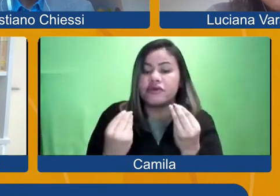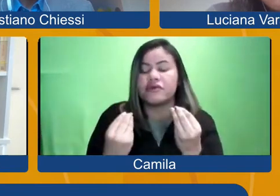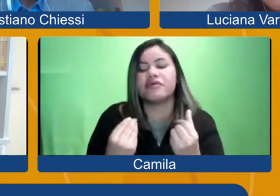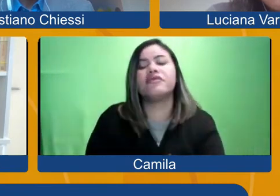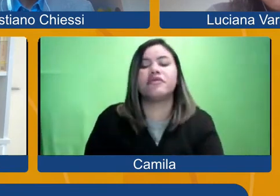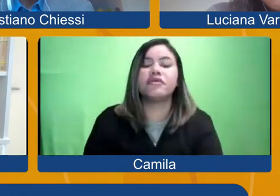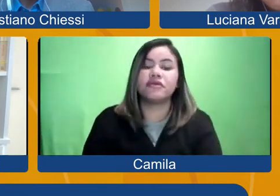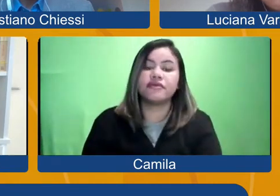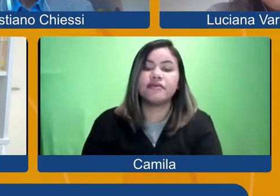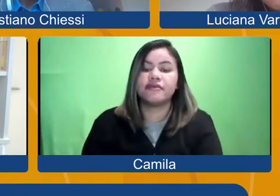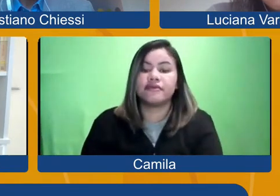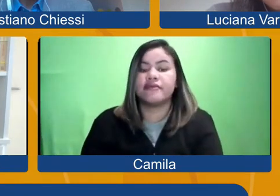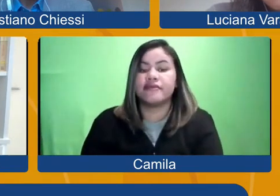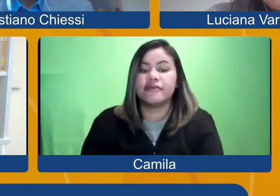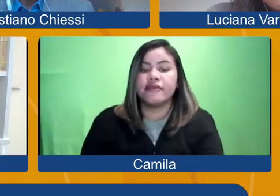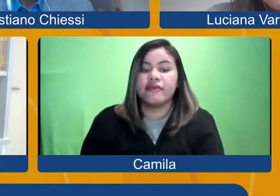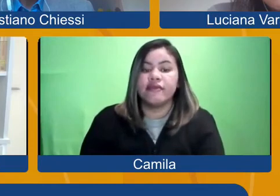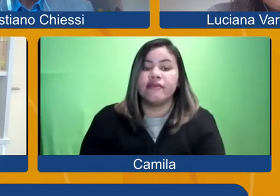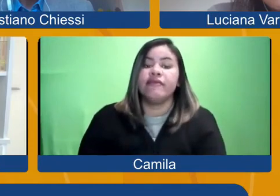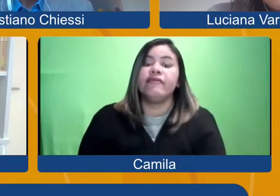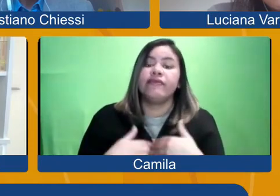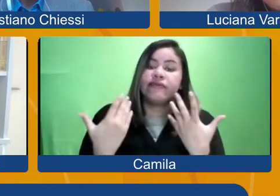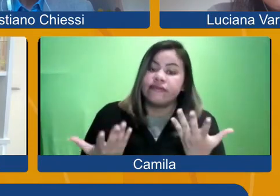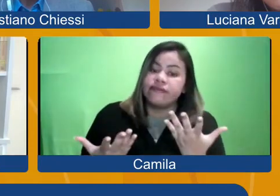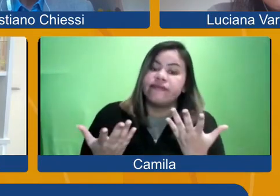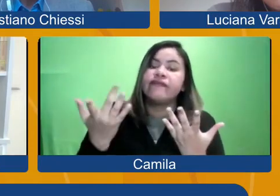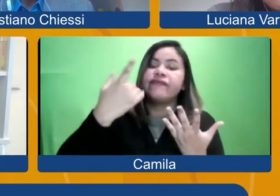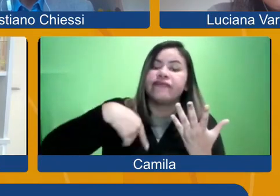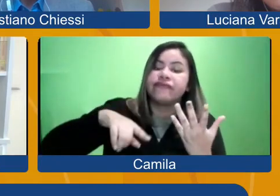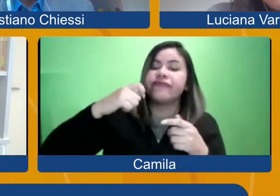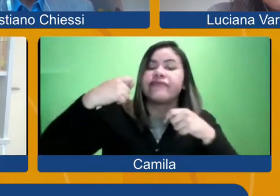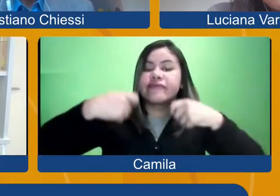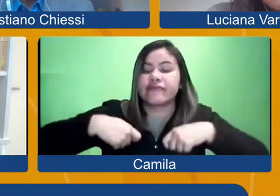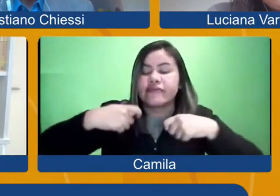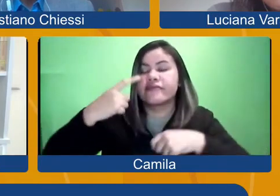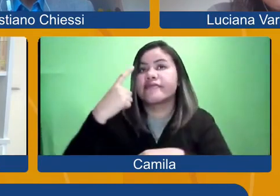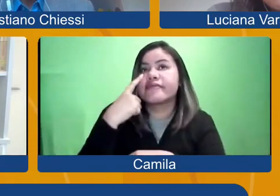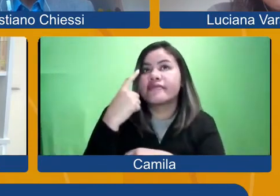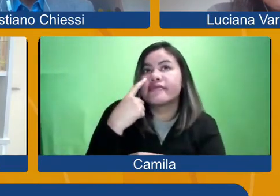E assim, então a gente tem que acompanhar como é que isso tudo vai